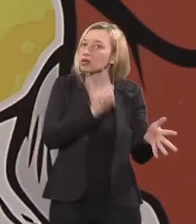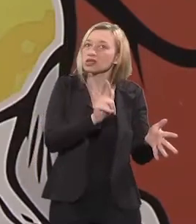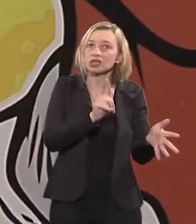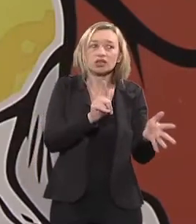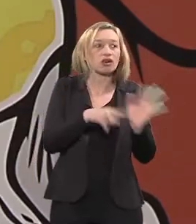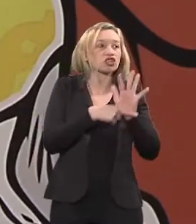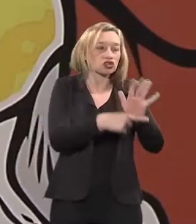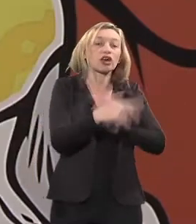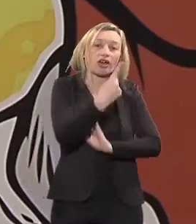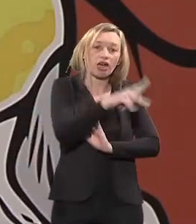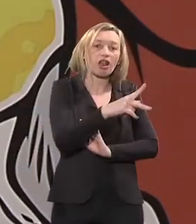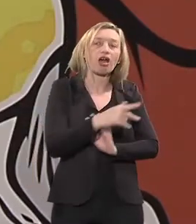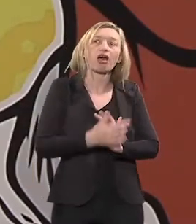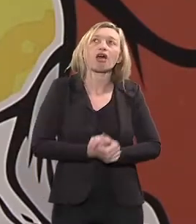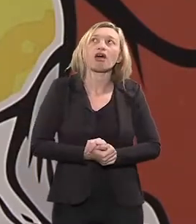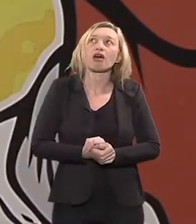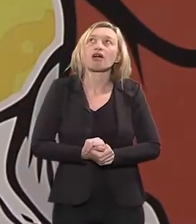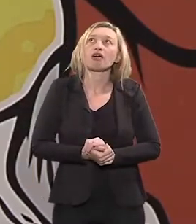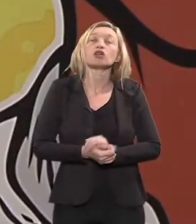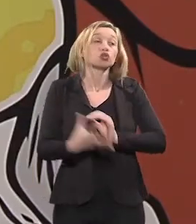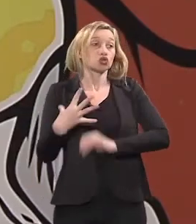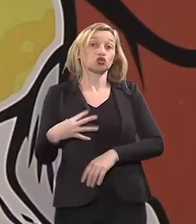gente não consegue domiciliar para ela,